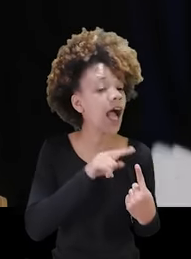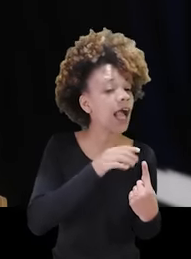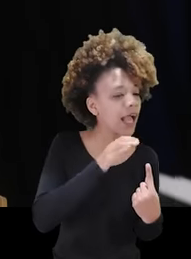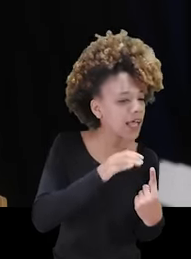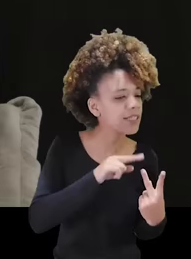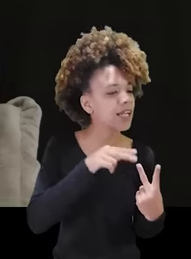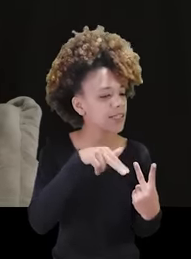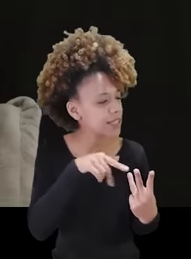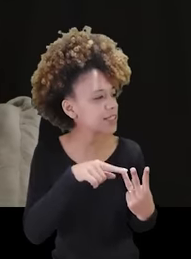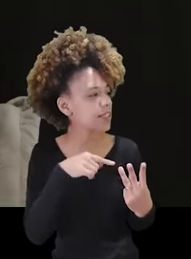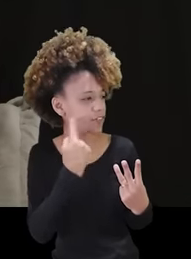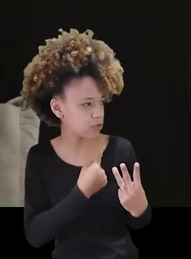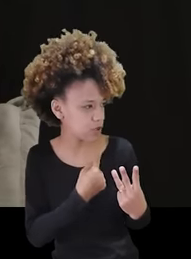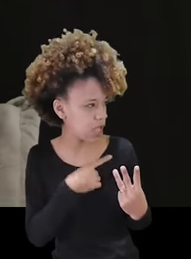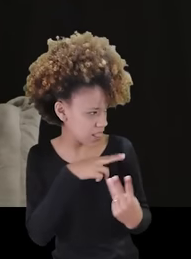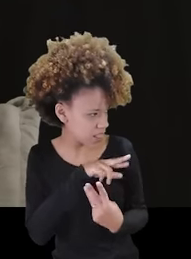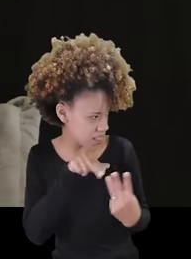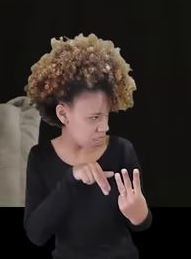são três